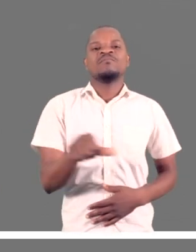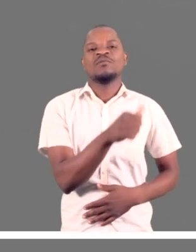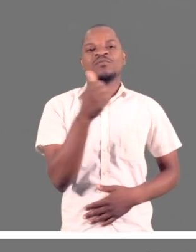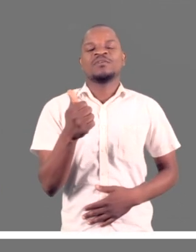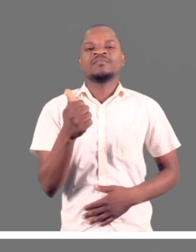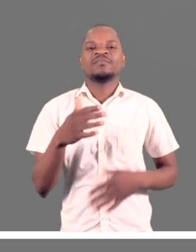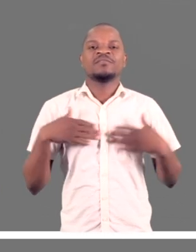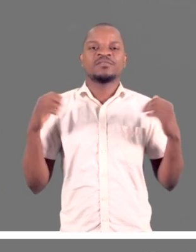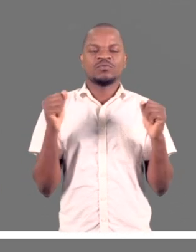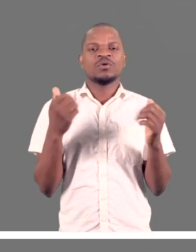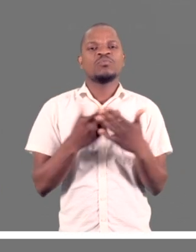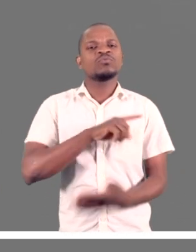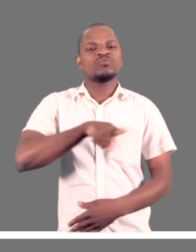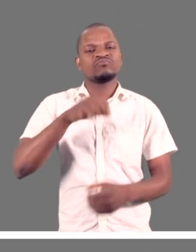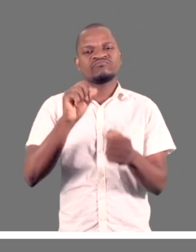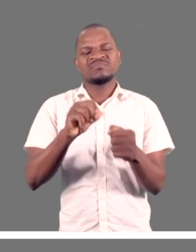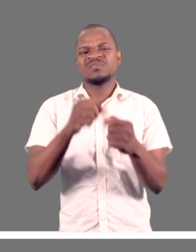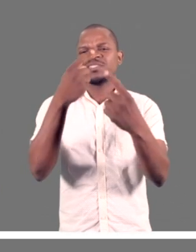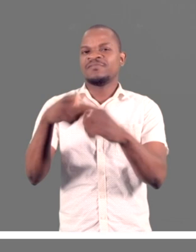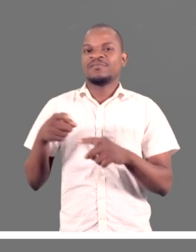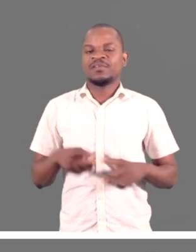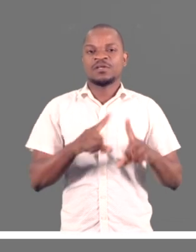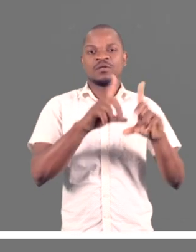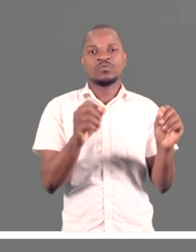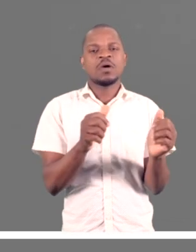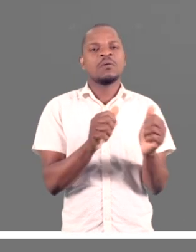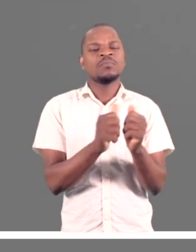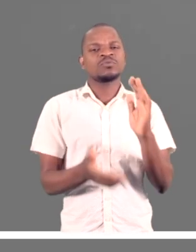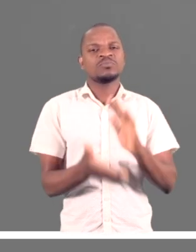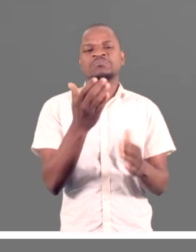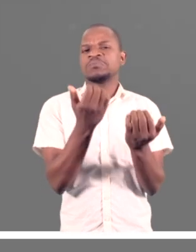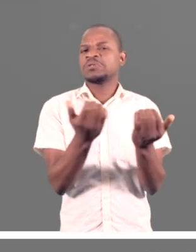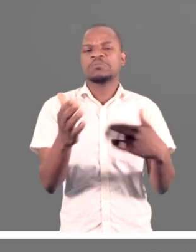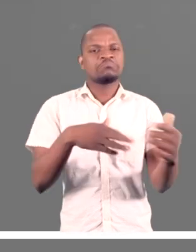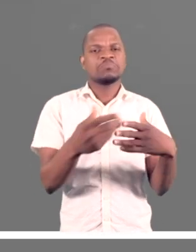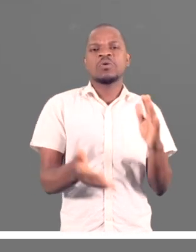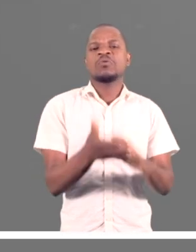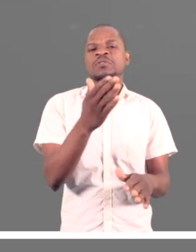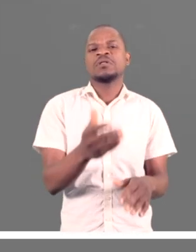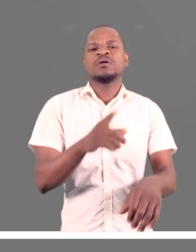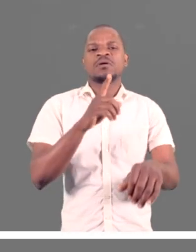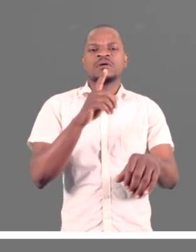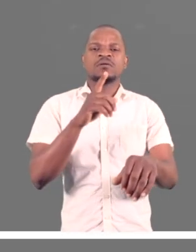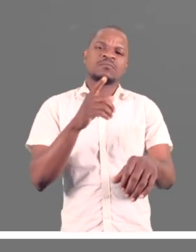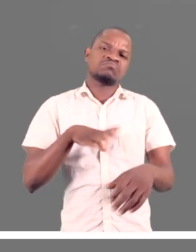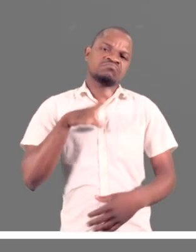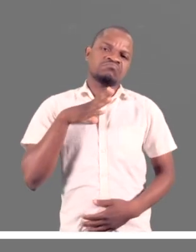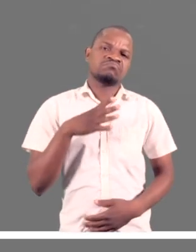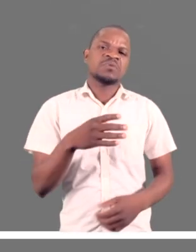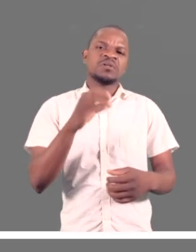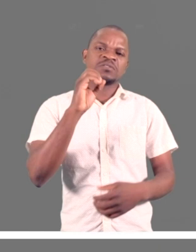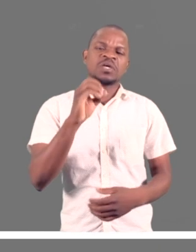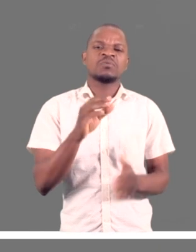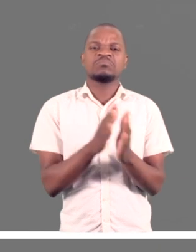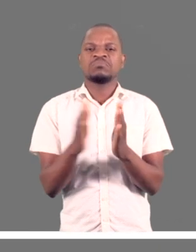que cura Então vai fazemos várias coisas com a partir das crianças de 0 aos 6 anos e